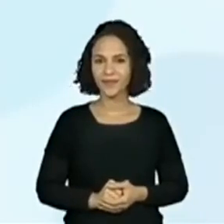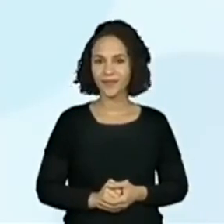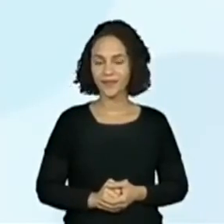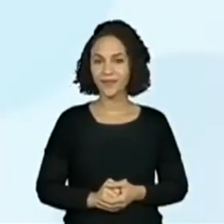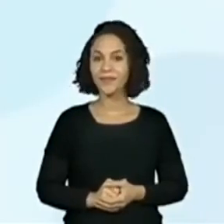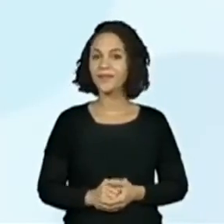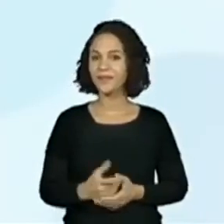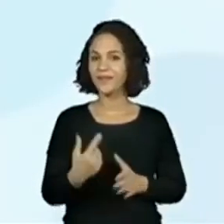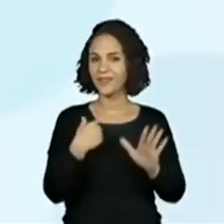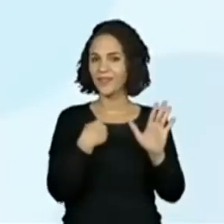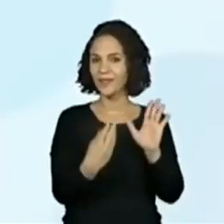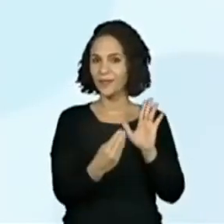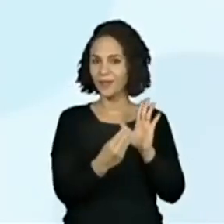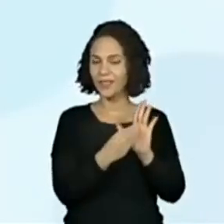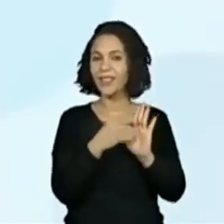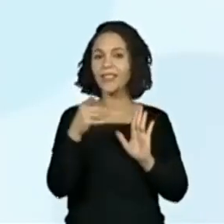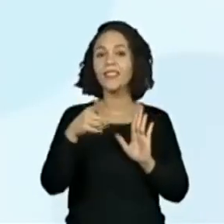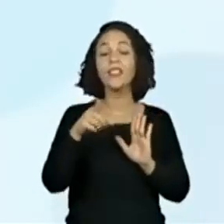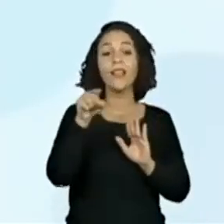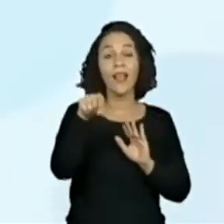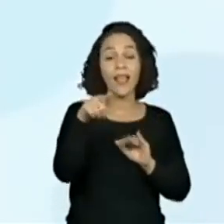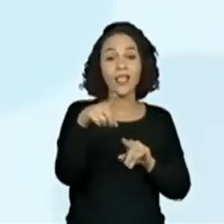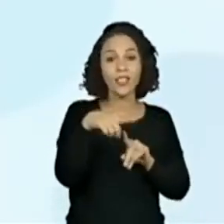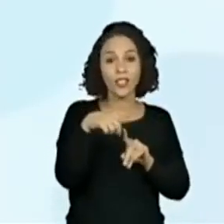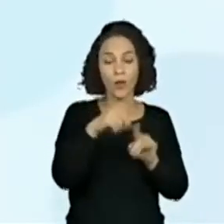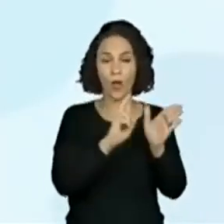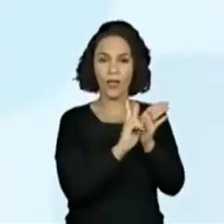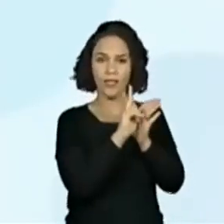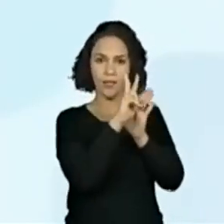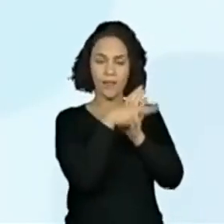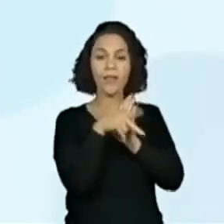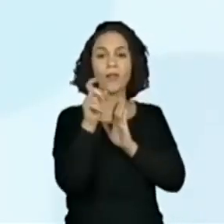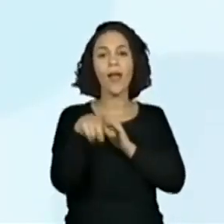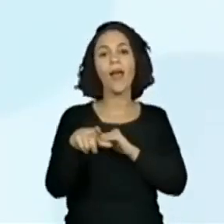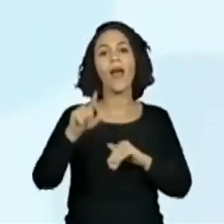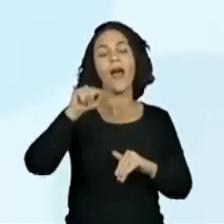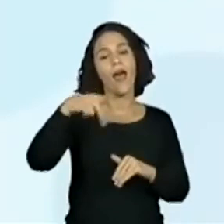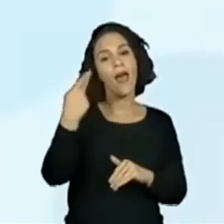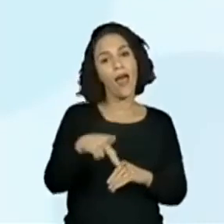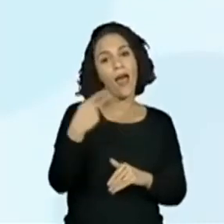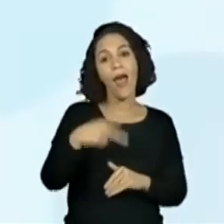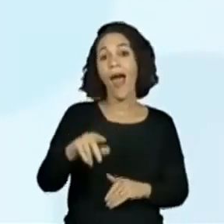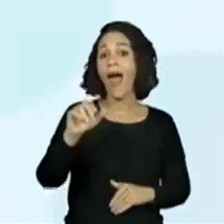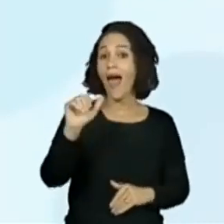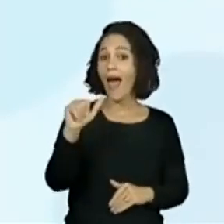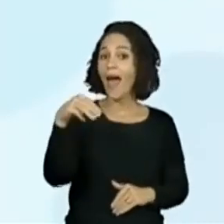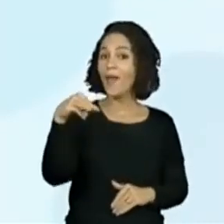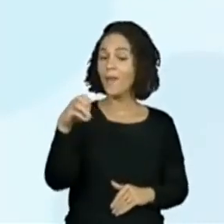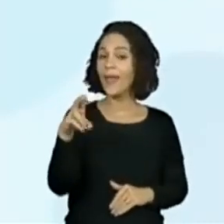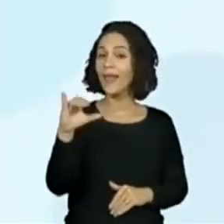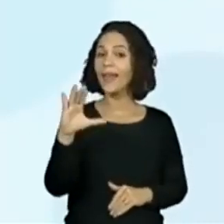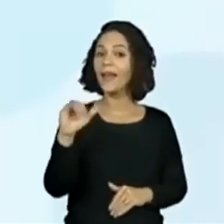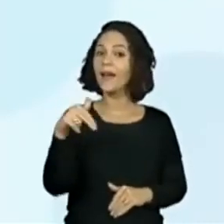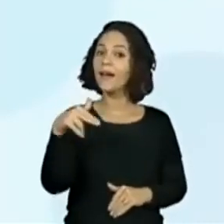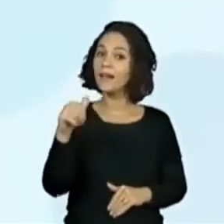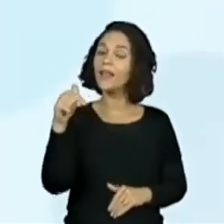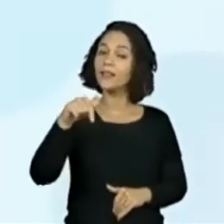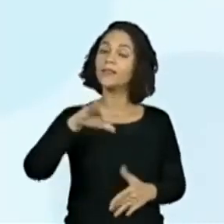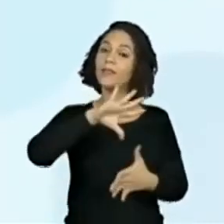E eu vou registrar uma barata da espécie americana. Barata americana. Então, vou colocar aqui. Barata